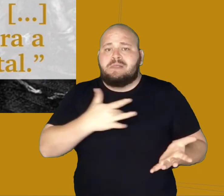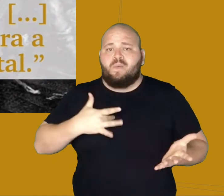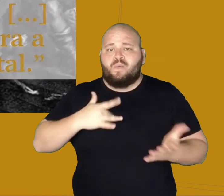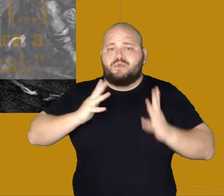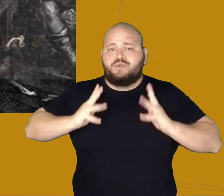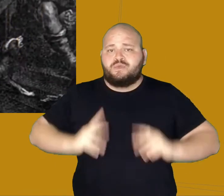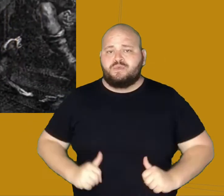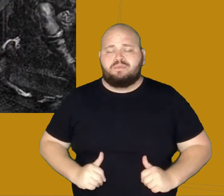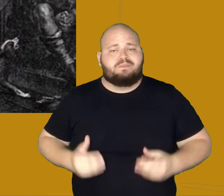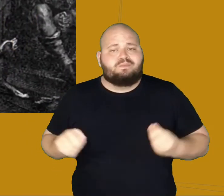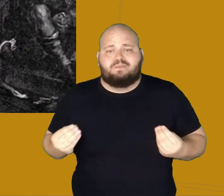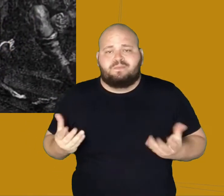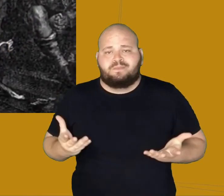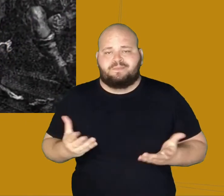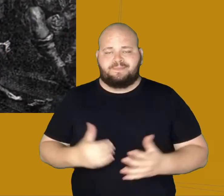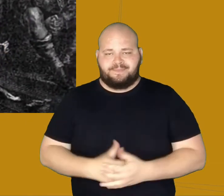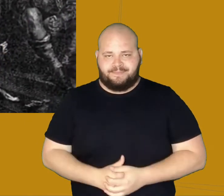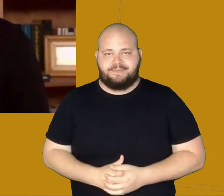mental.